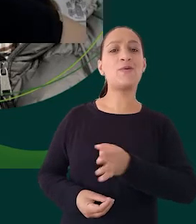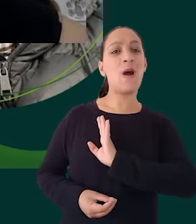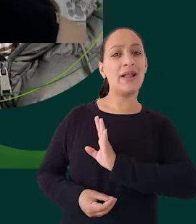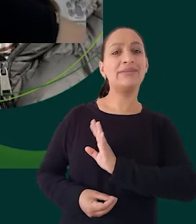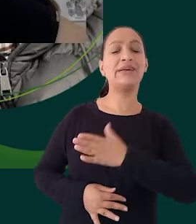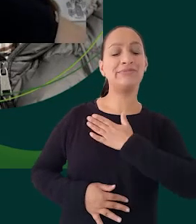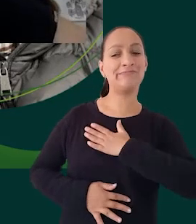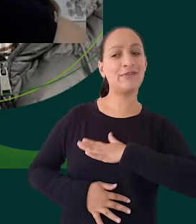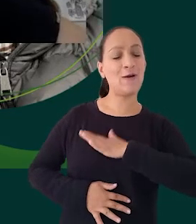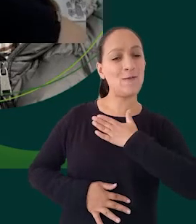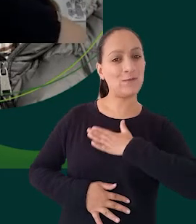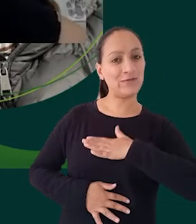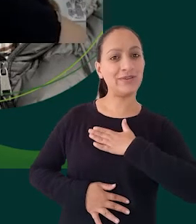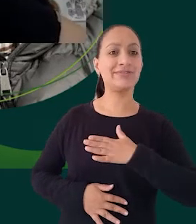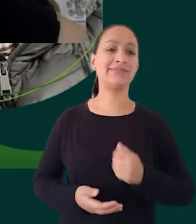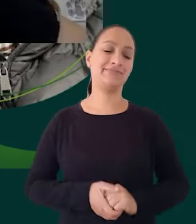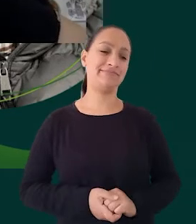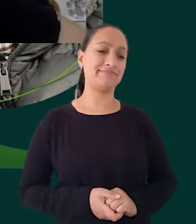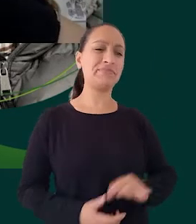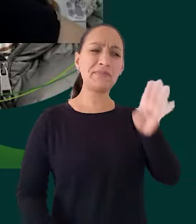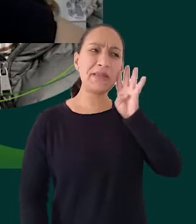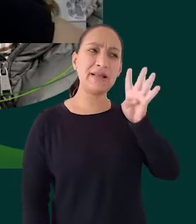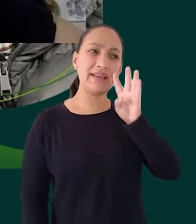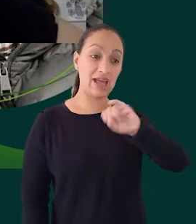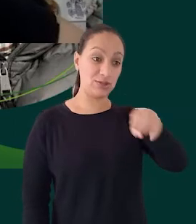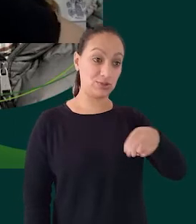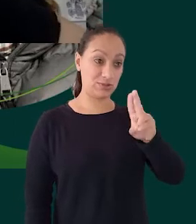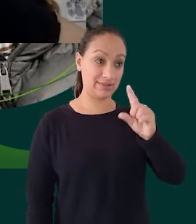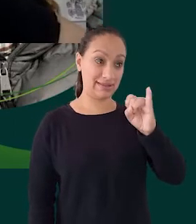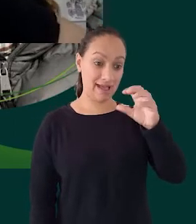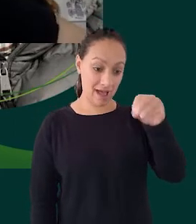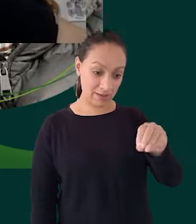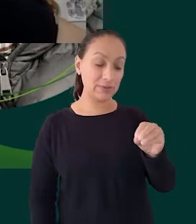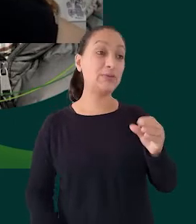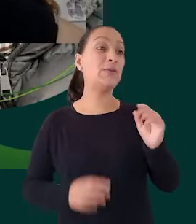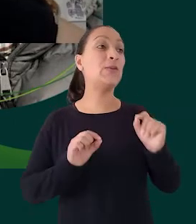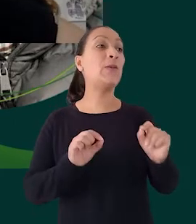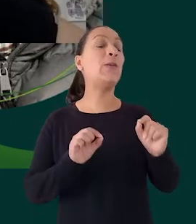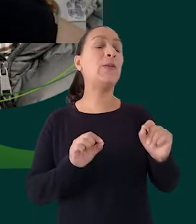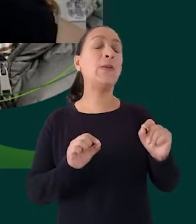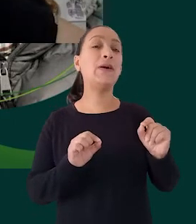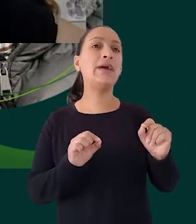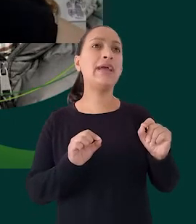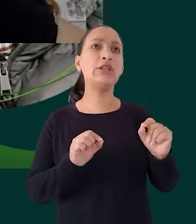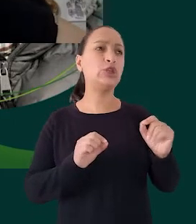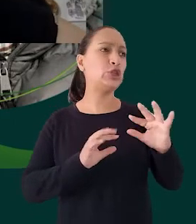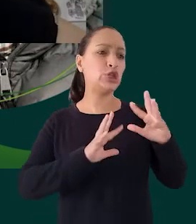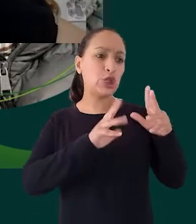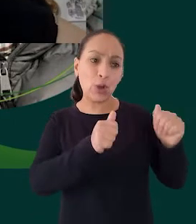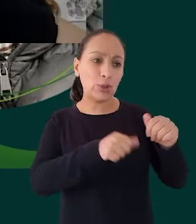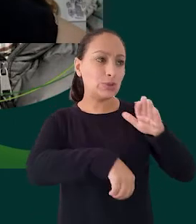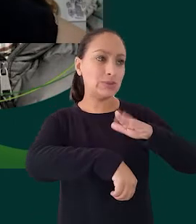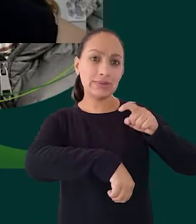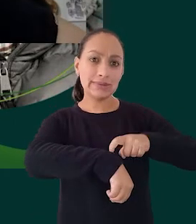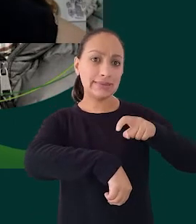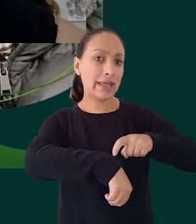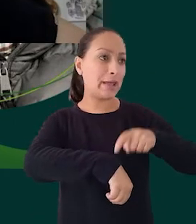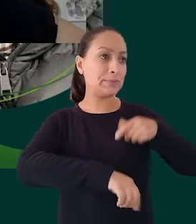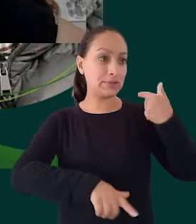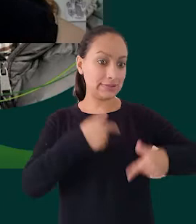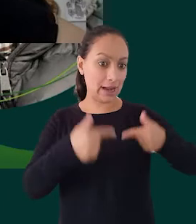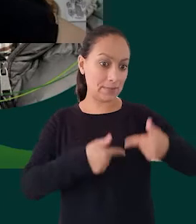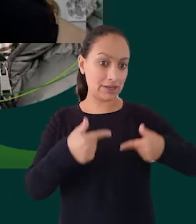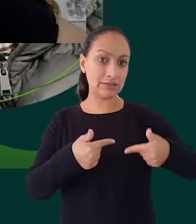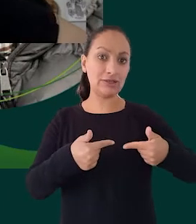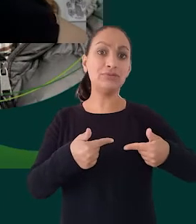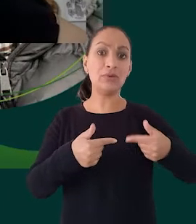confortam o coração. É, e o legal, né, Juliano, é que nesse tempo todo de trabalho se formou